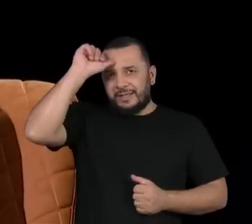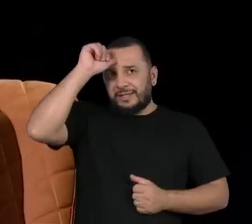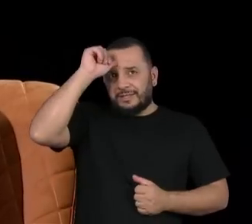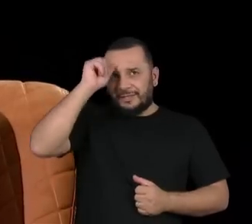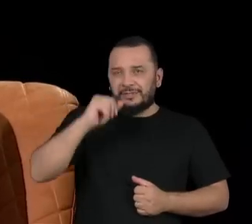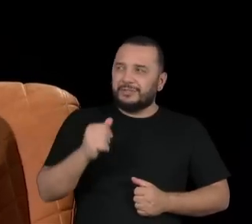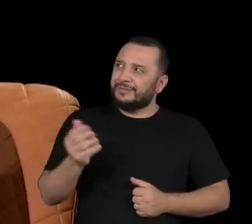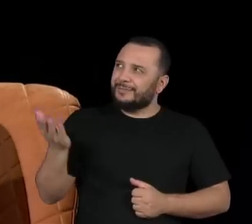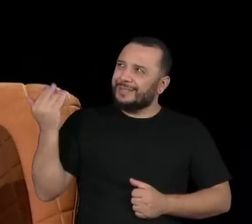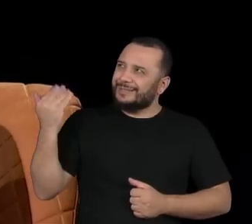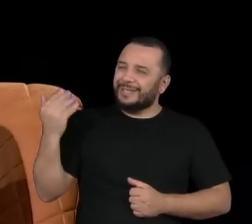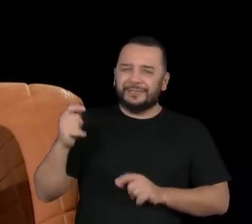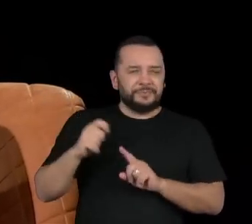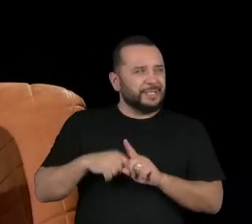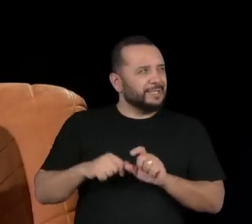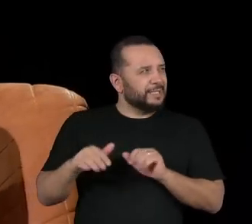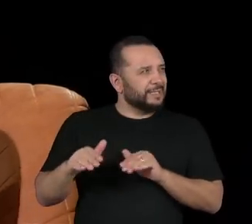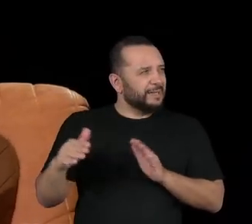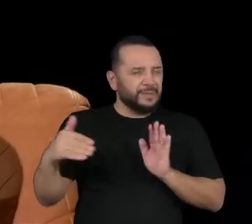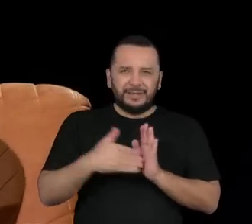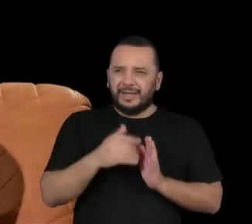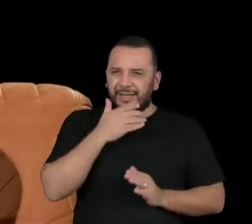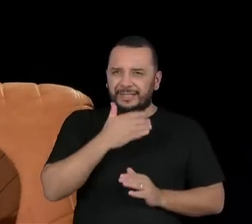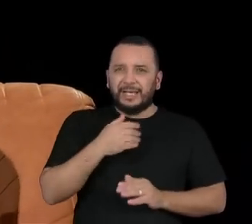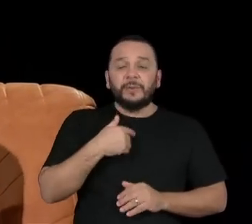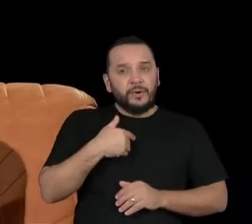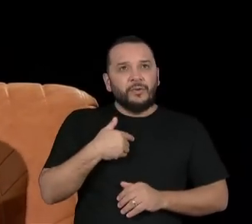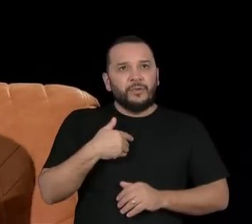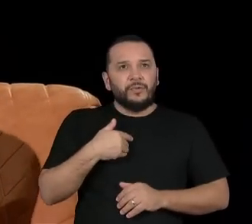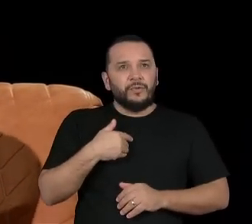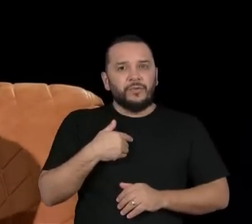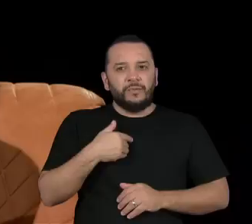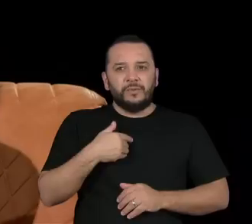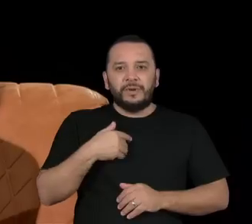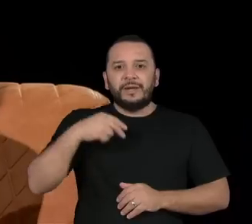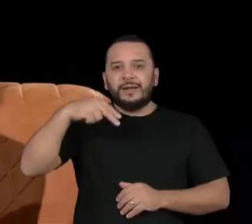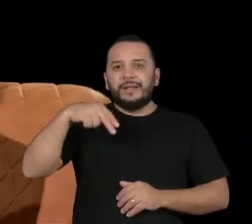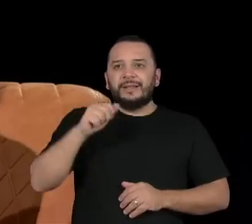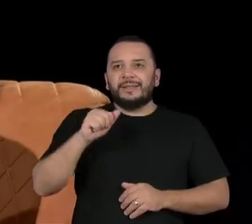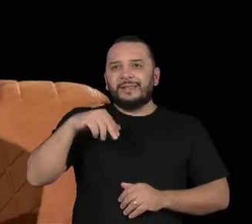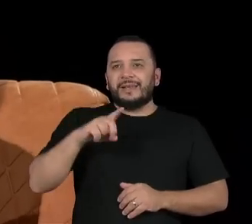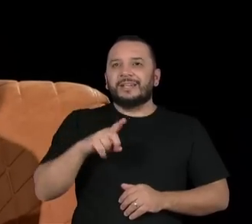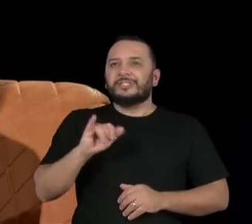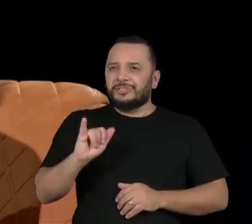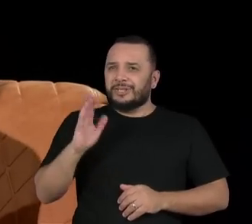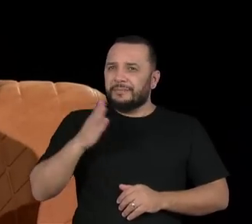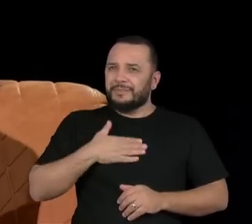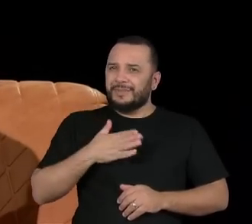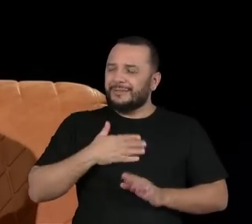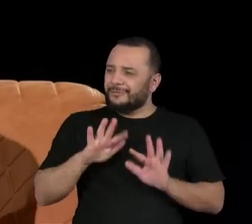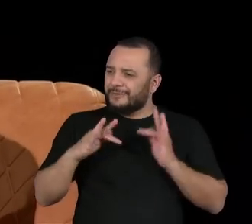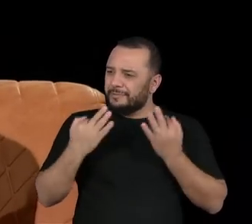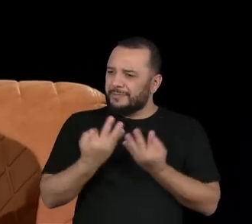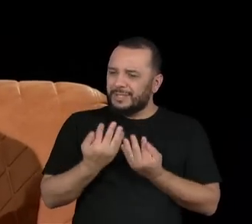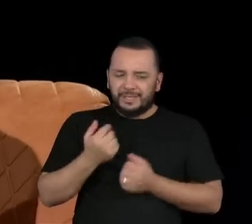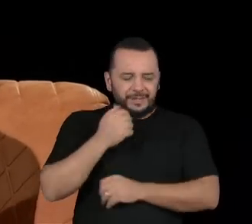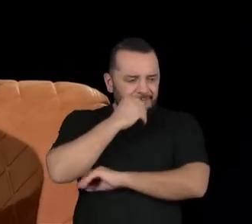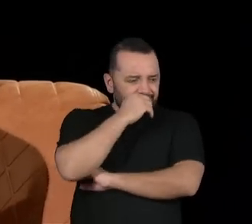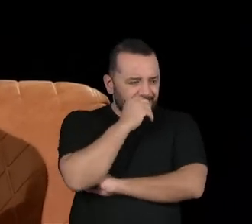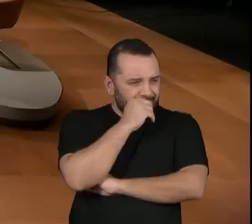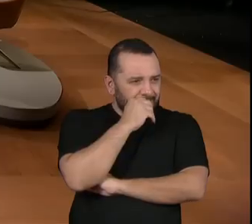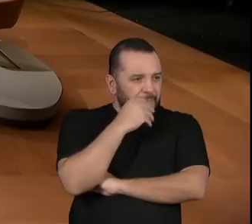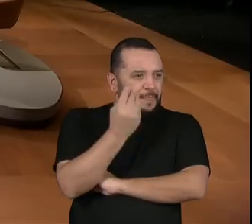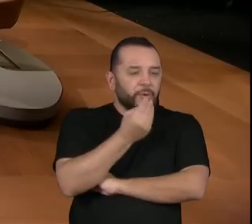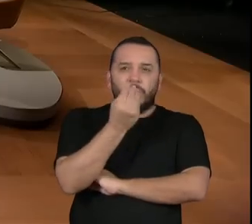em setembro até dezembro. Eu falava, meu Deus, como que eu vou organizar isso? Mas